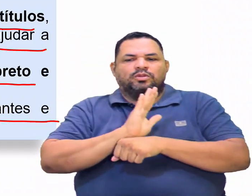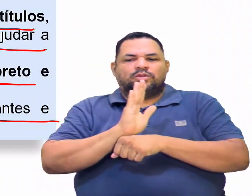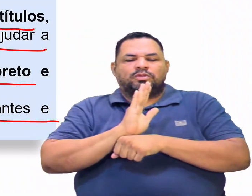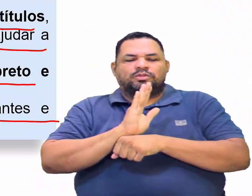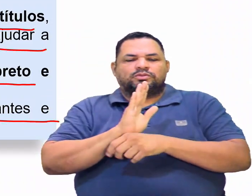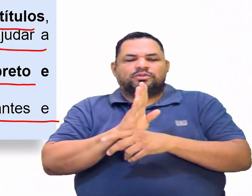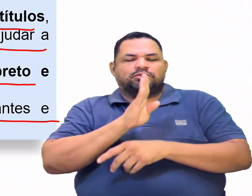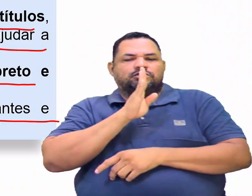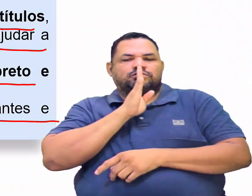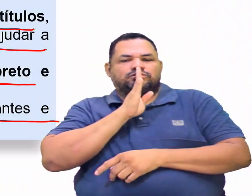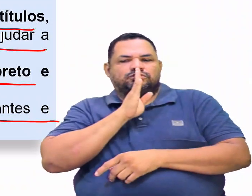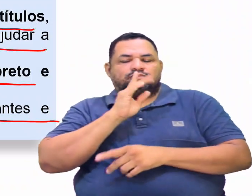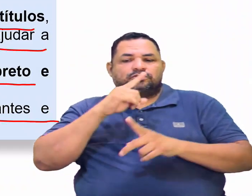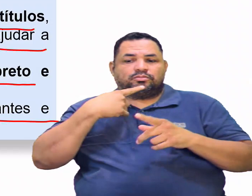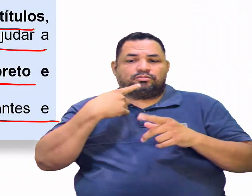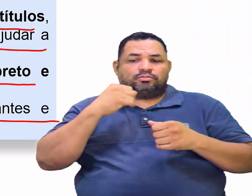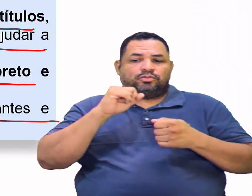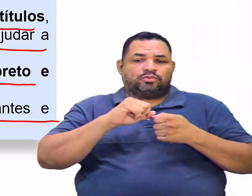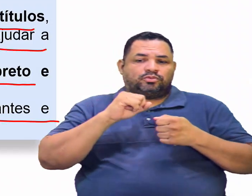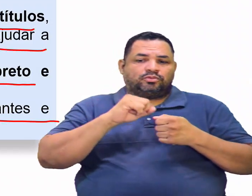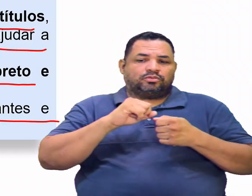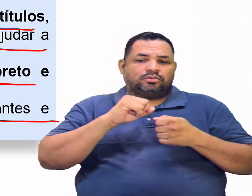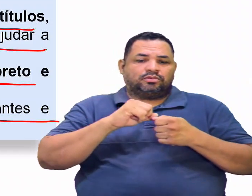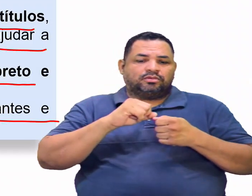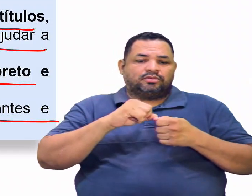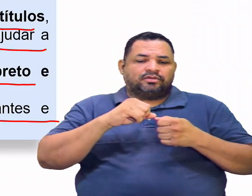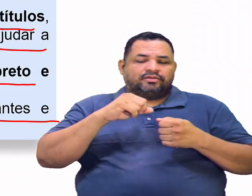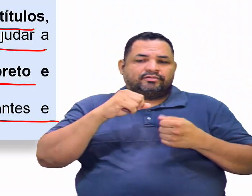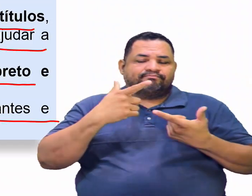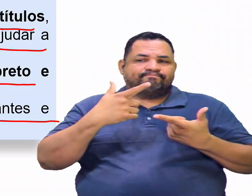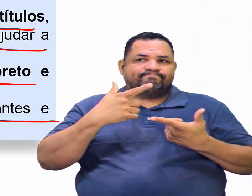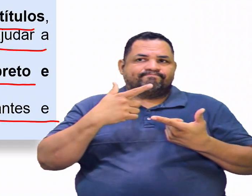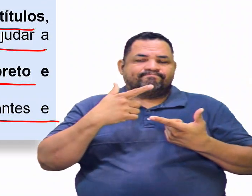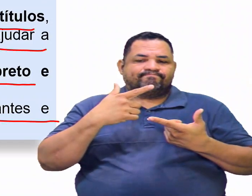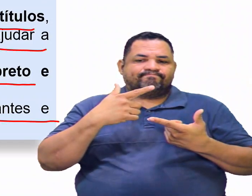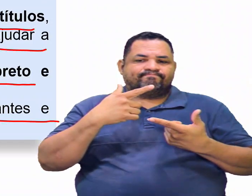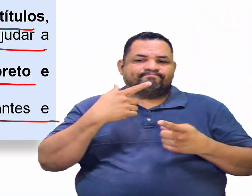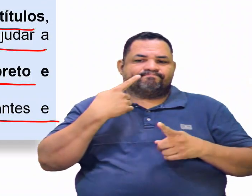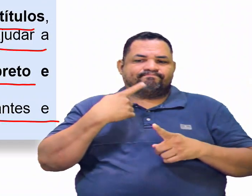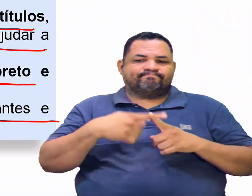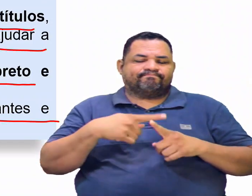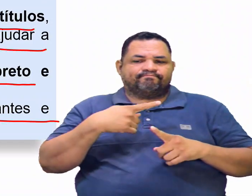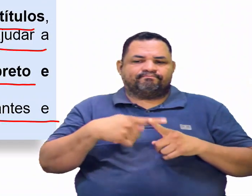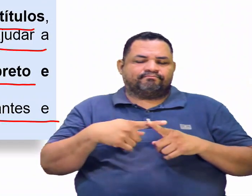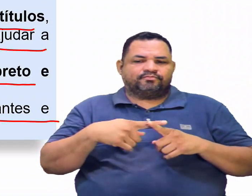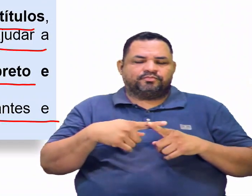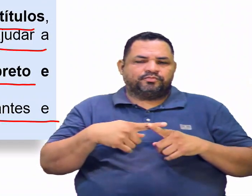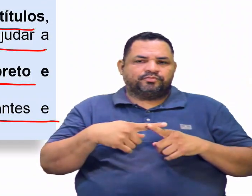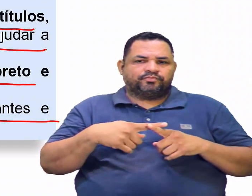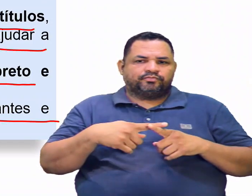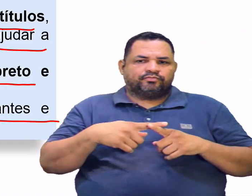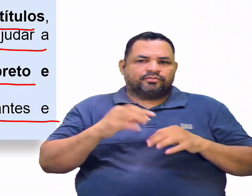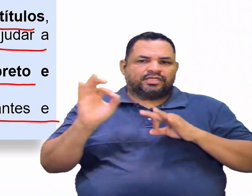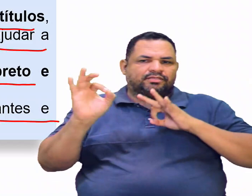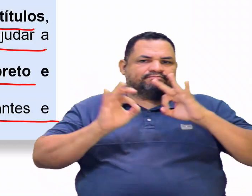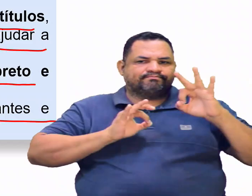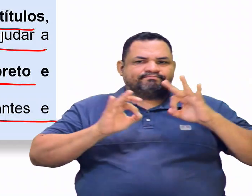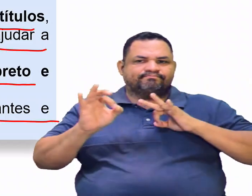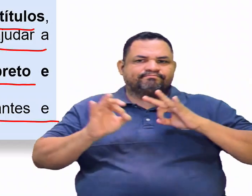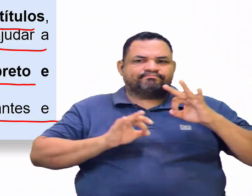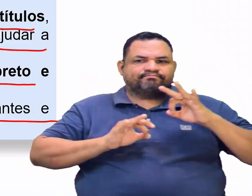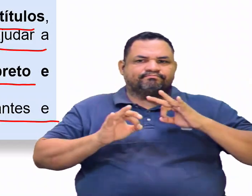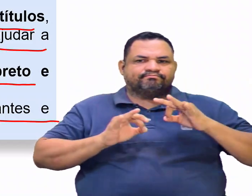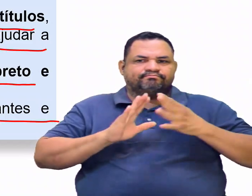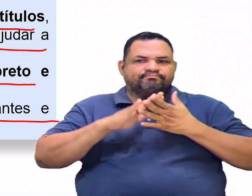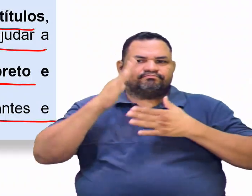fez várias produções em que ele era assim, extraordinário,